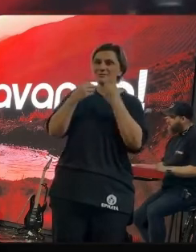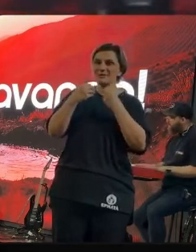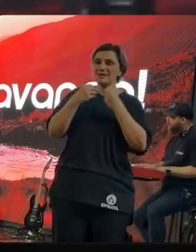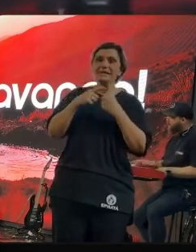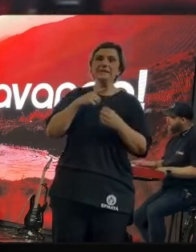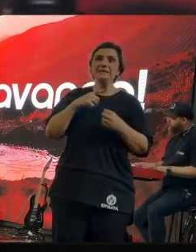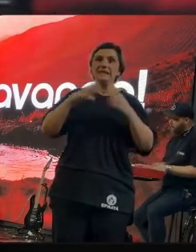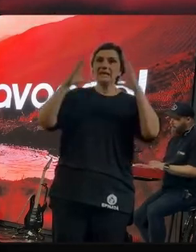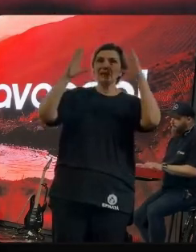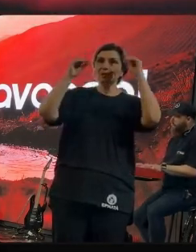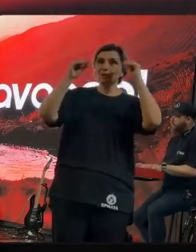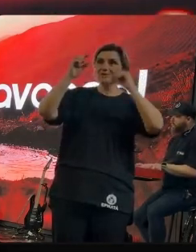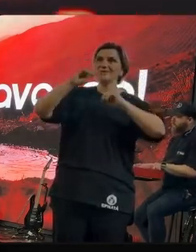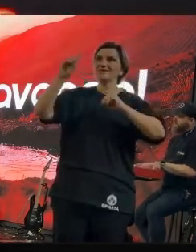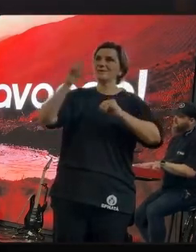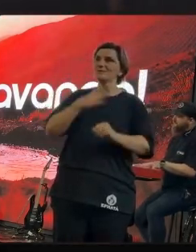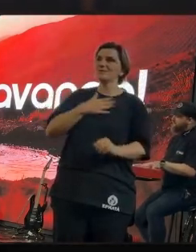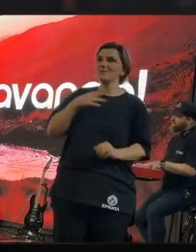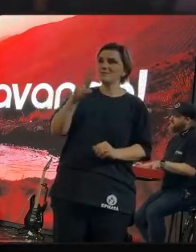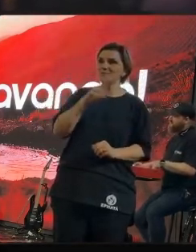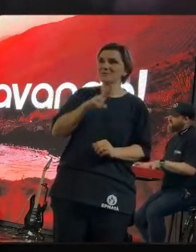Tem noites que Deus me usa.